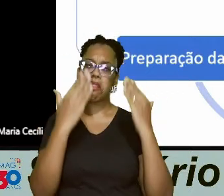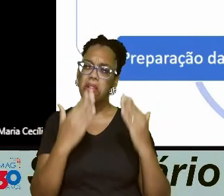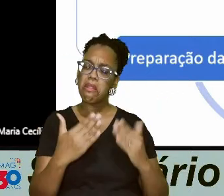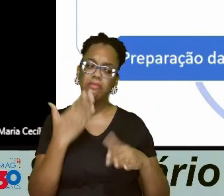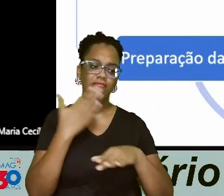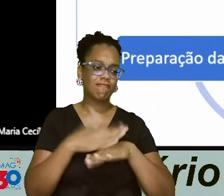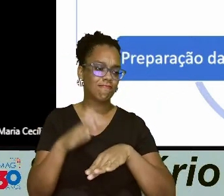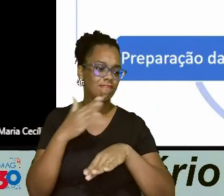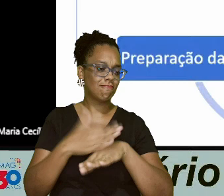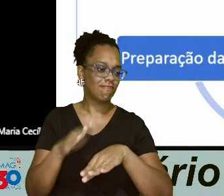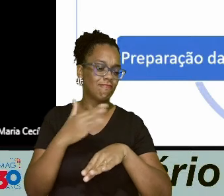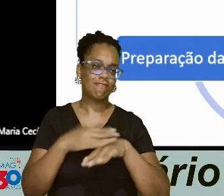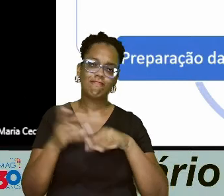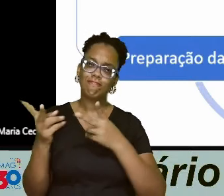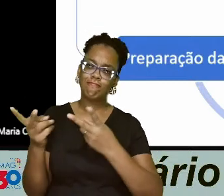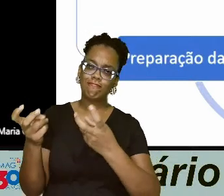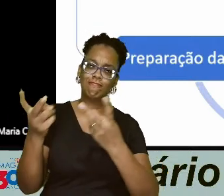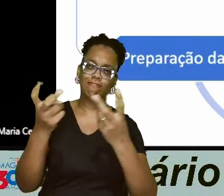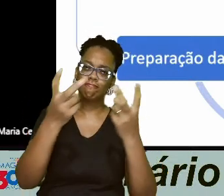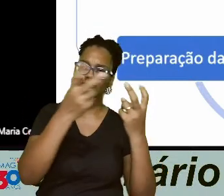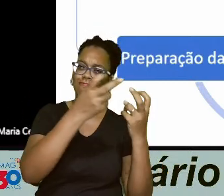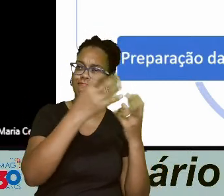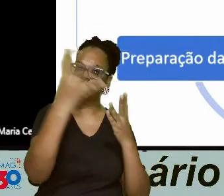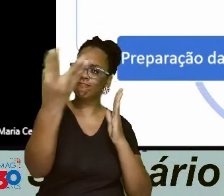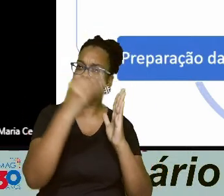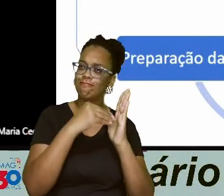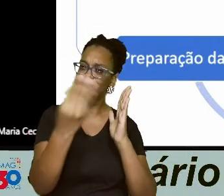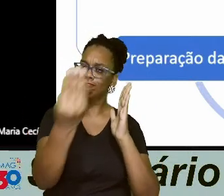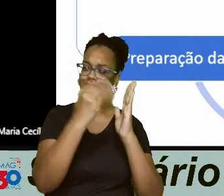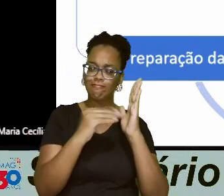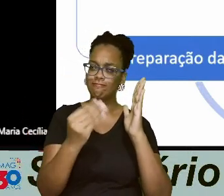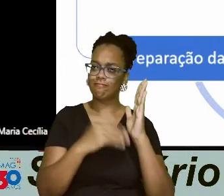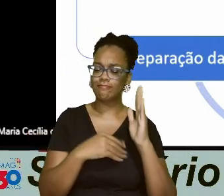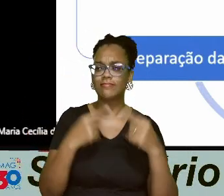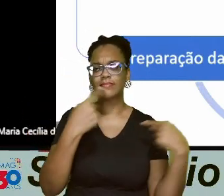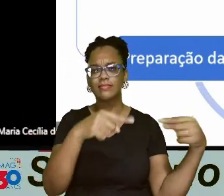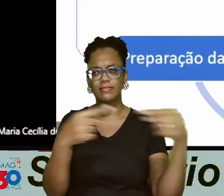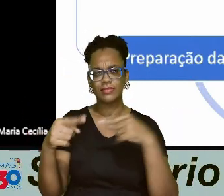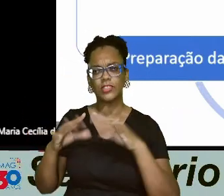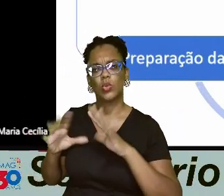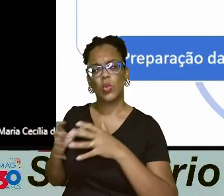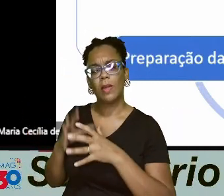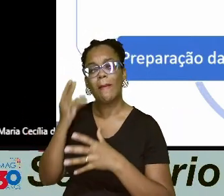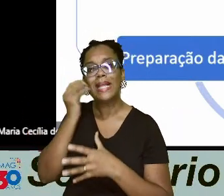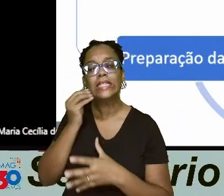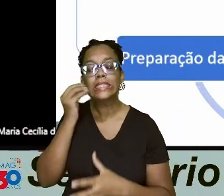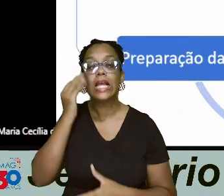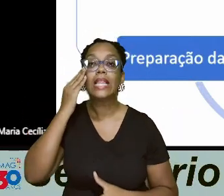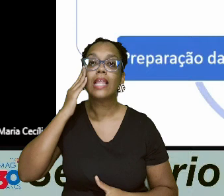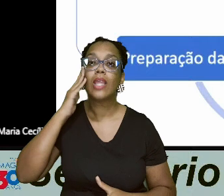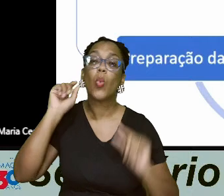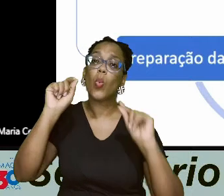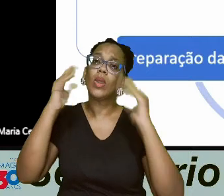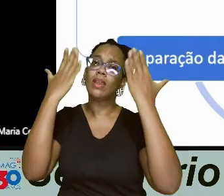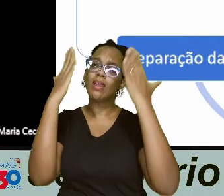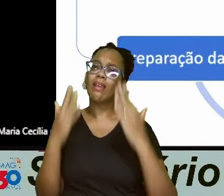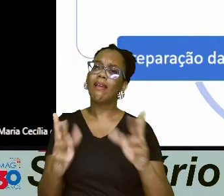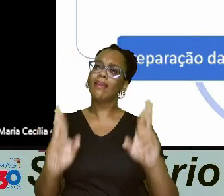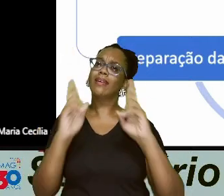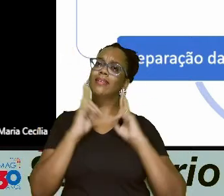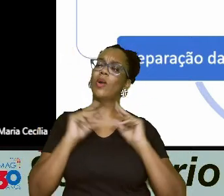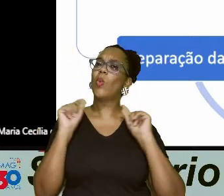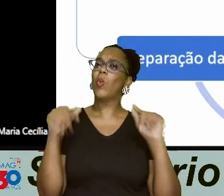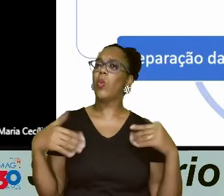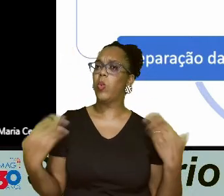para extrair dados dessa base, discutimos em grupo para tentar entender o que esses dados, então, nos diziam. E, novamente,